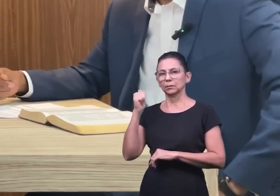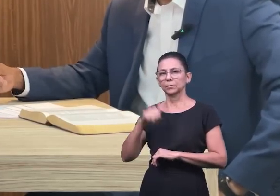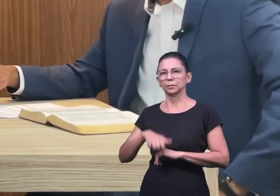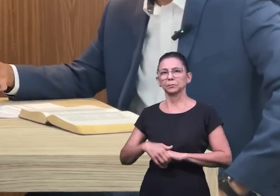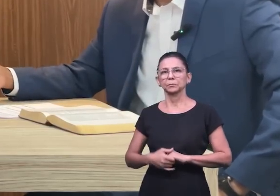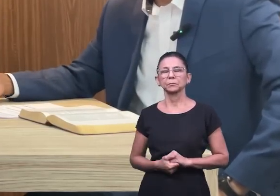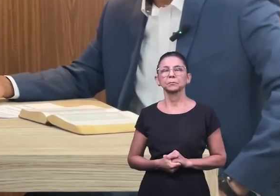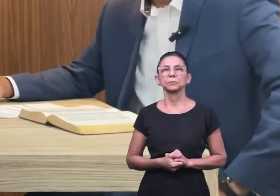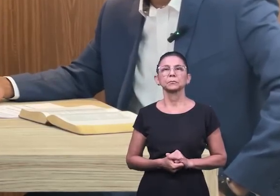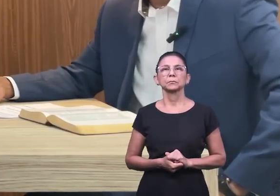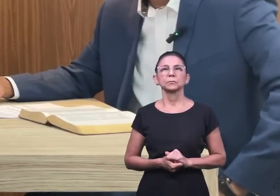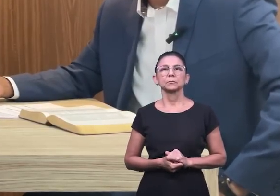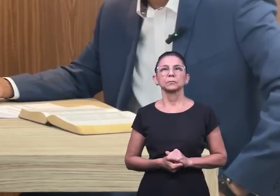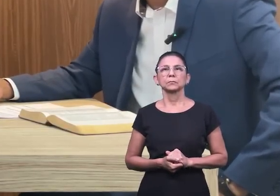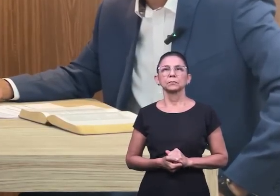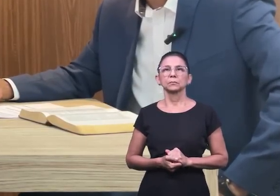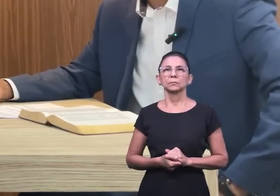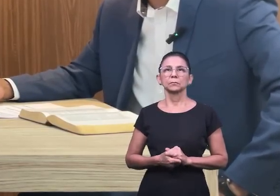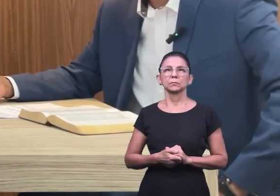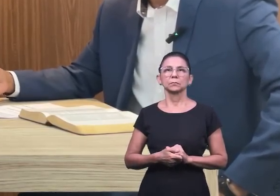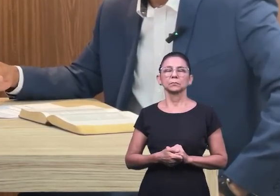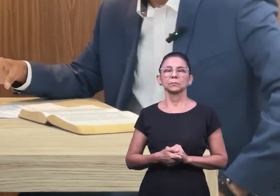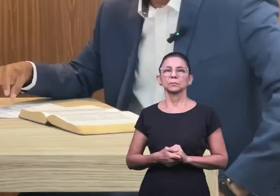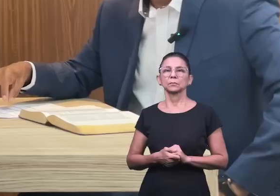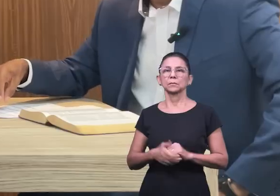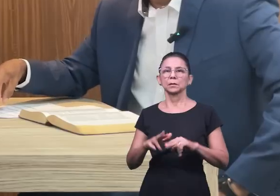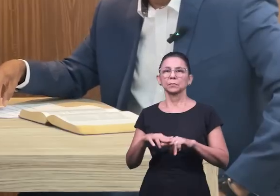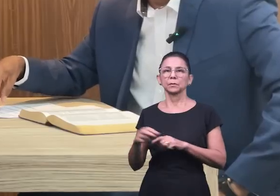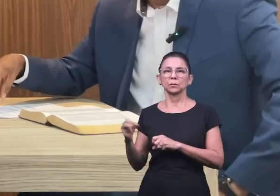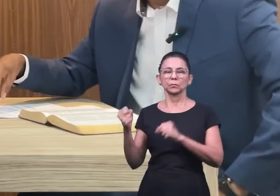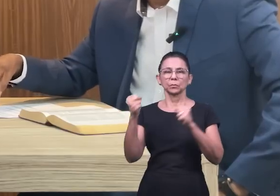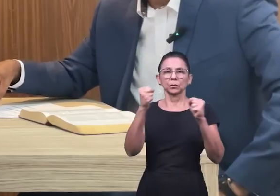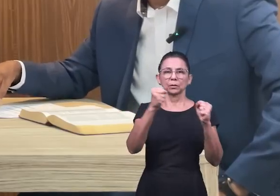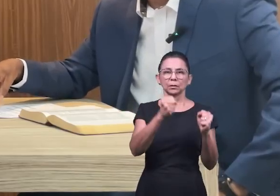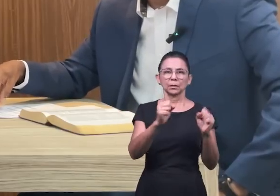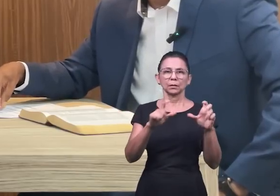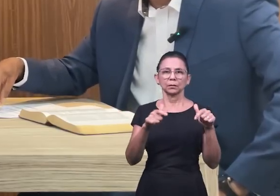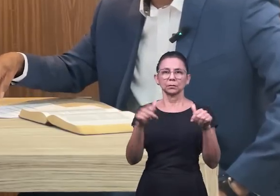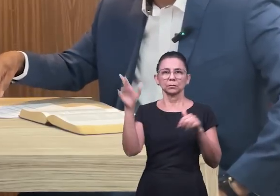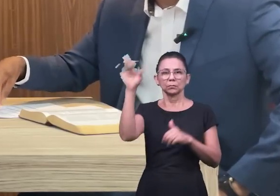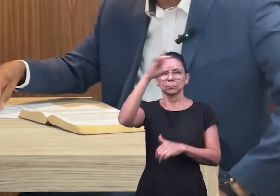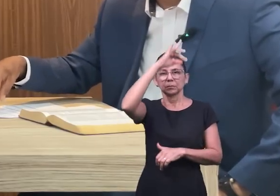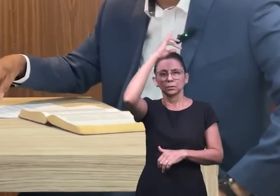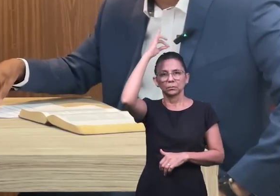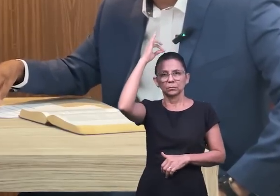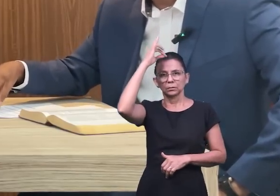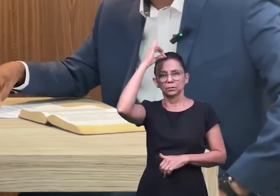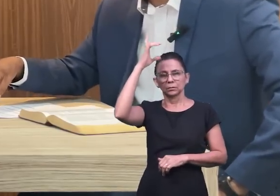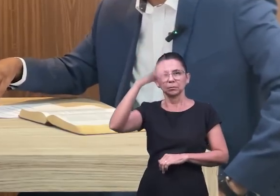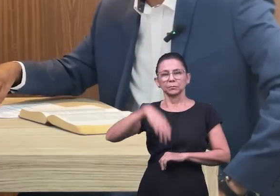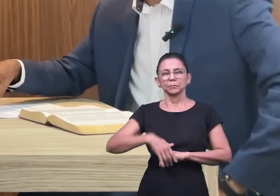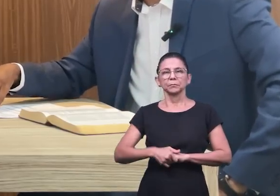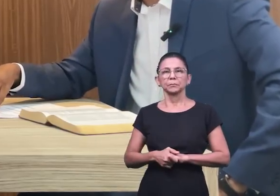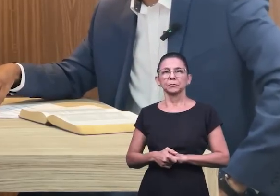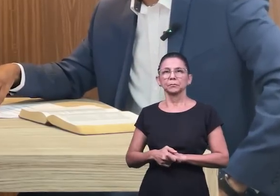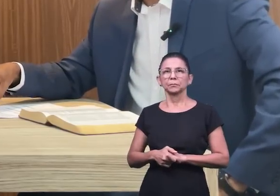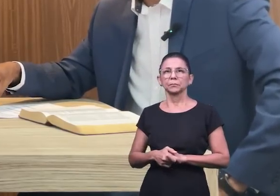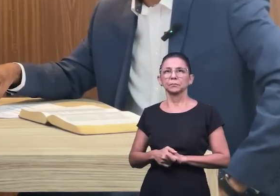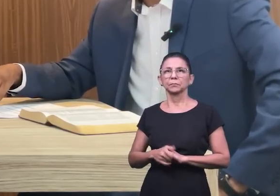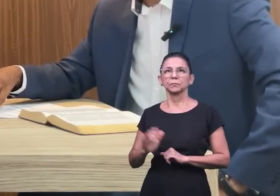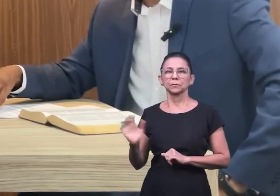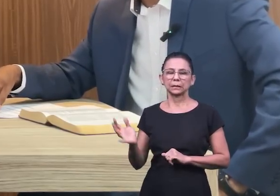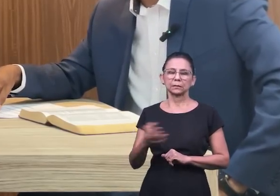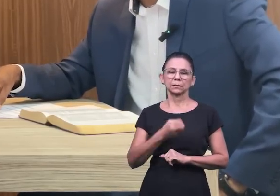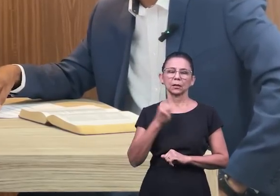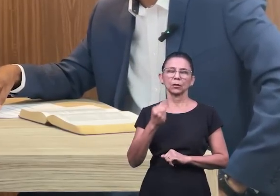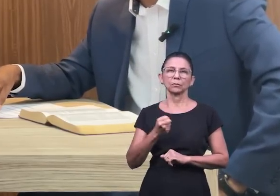né? A gente tem alcançado revelações profundas, né? E a igreja hoje, além de alcançar isso, ela sabe que ela pode viver disso. Nós